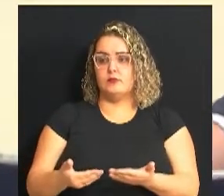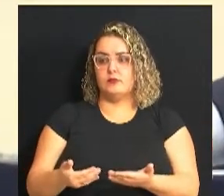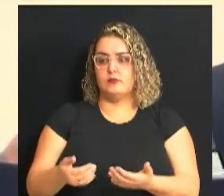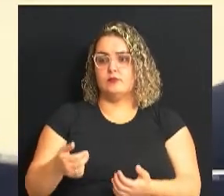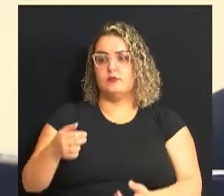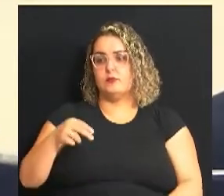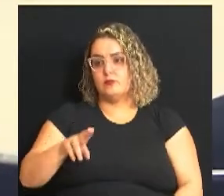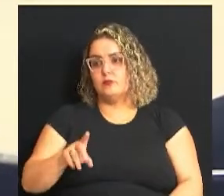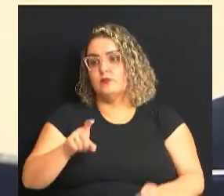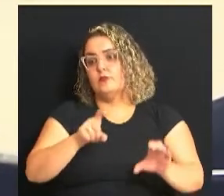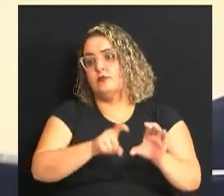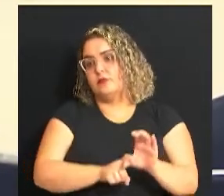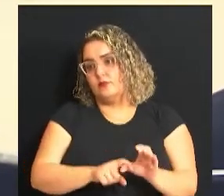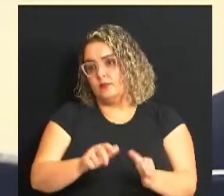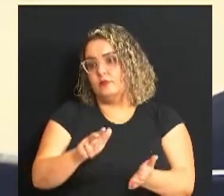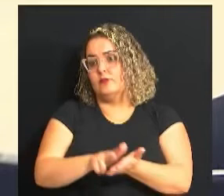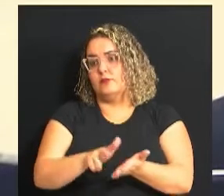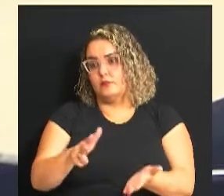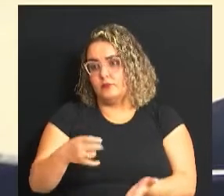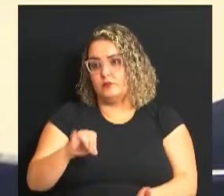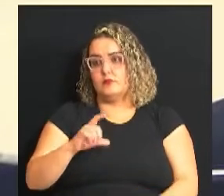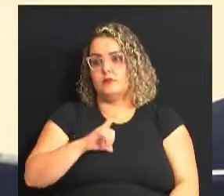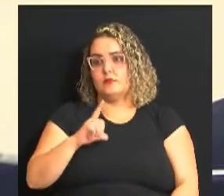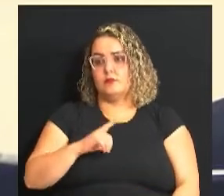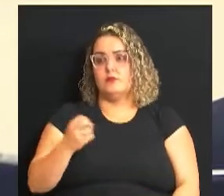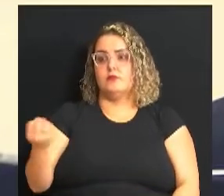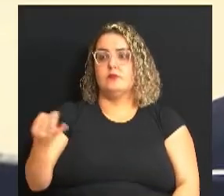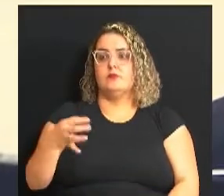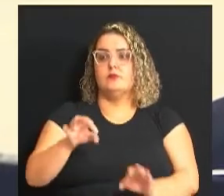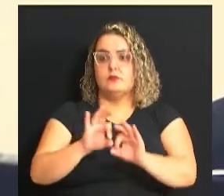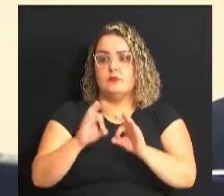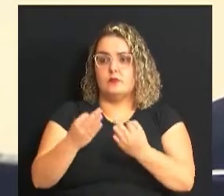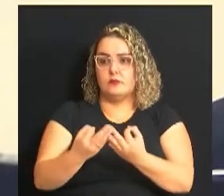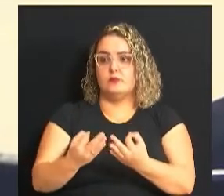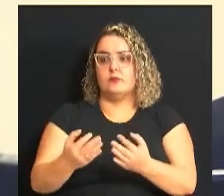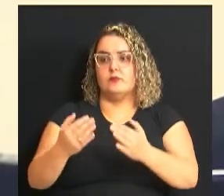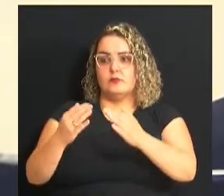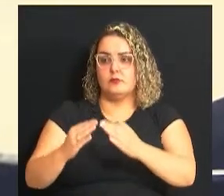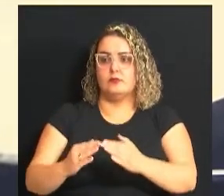processo de regularização, isso tem uma estimativa de quantas famílias hoje moram